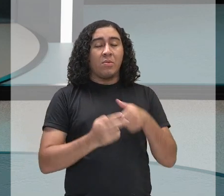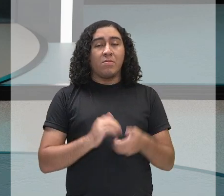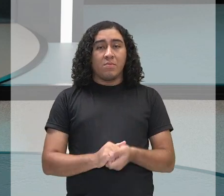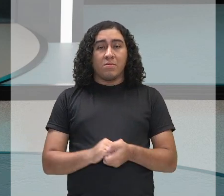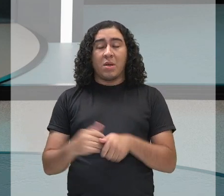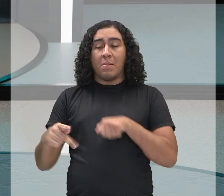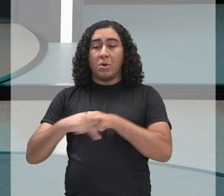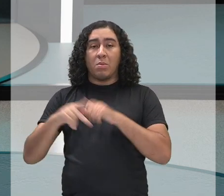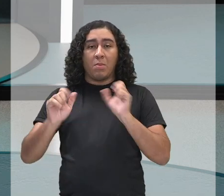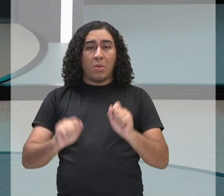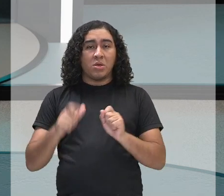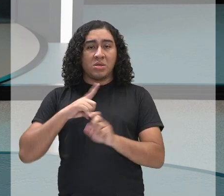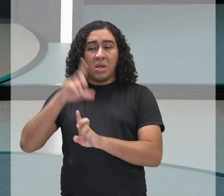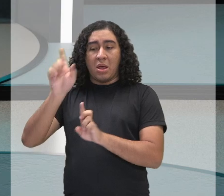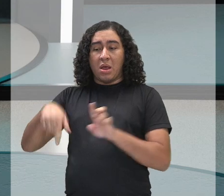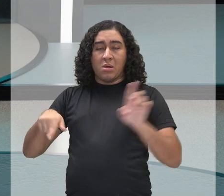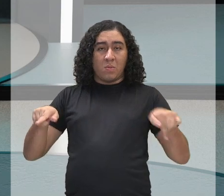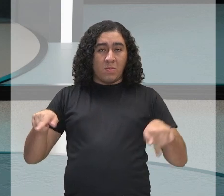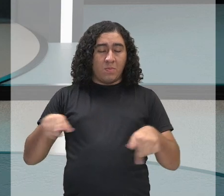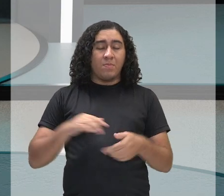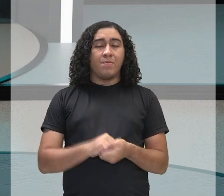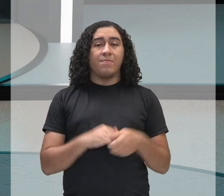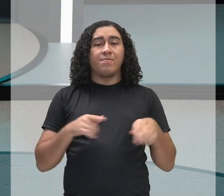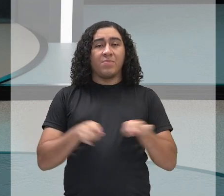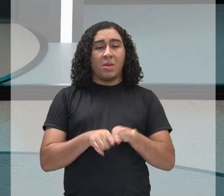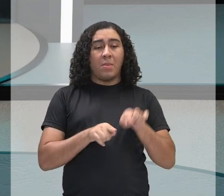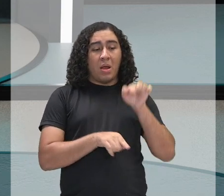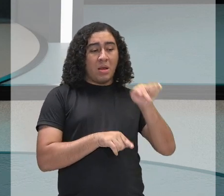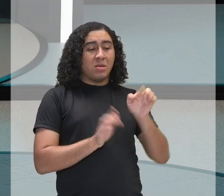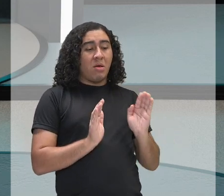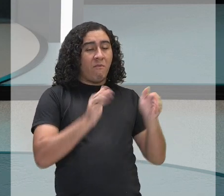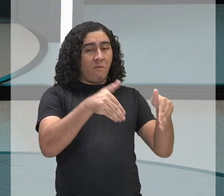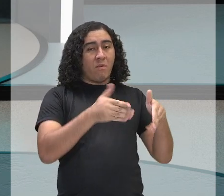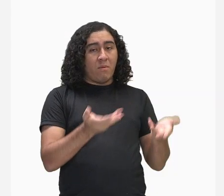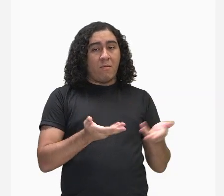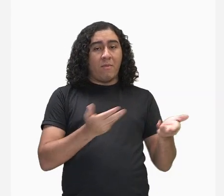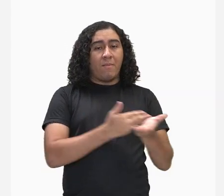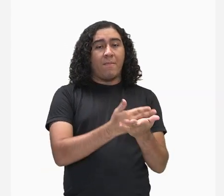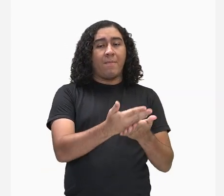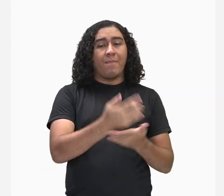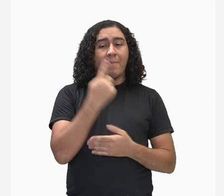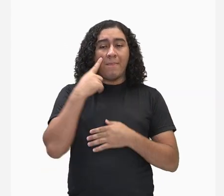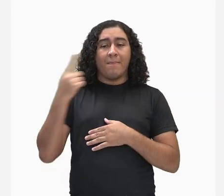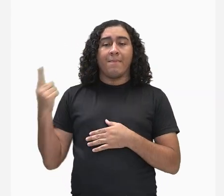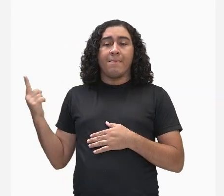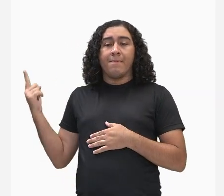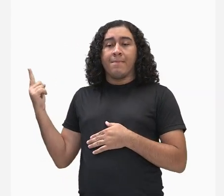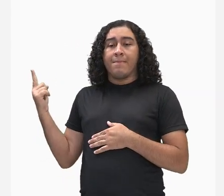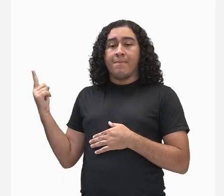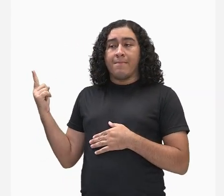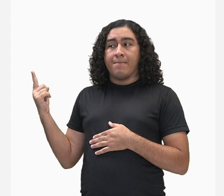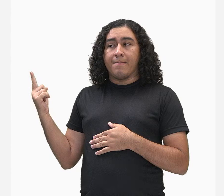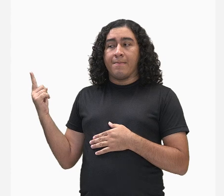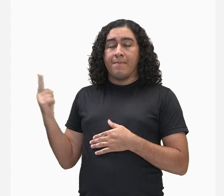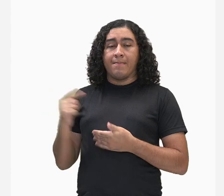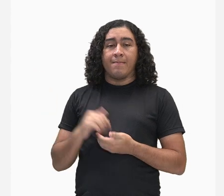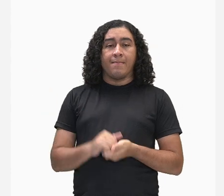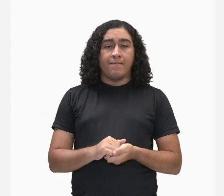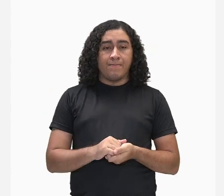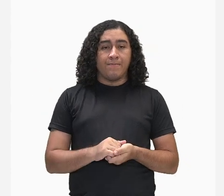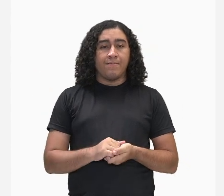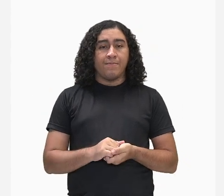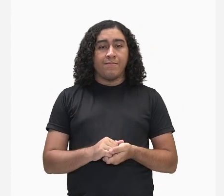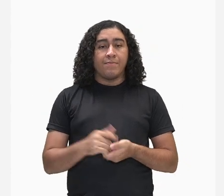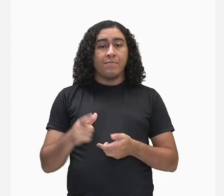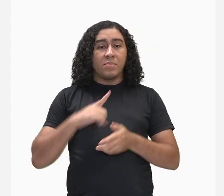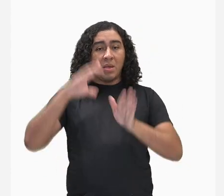sujeito ou objeto. E relacionado ao objeto que nós vamos ver agora. Olha só. Objeto, então, né, nós temos essa relação